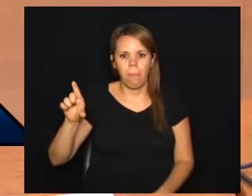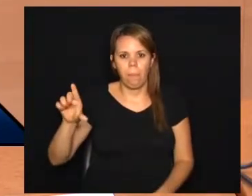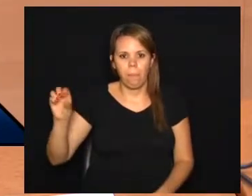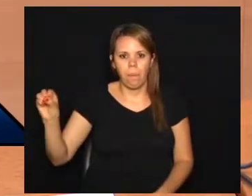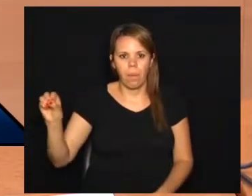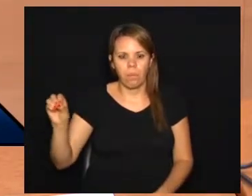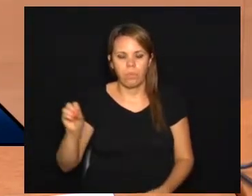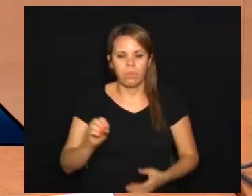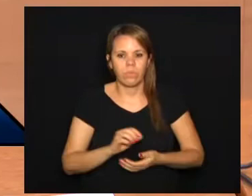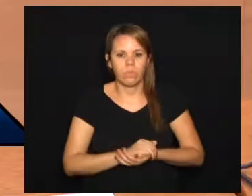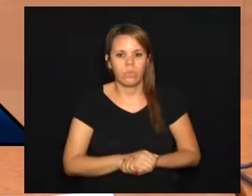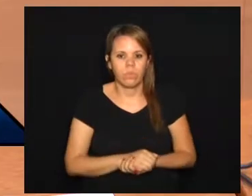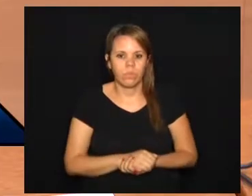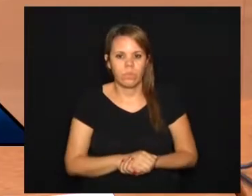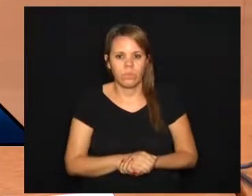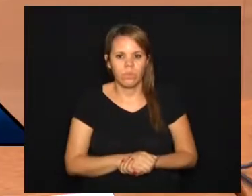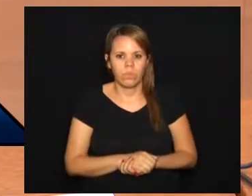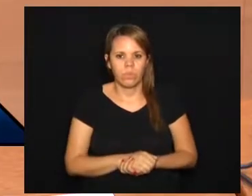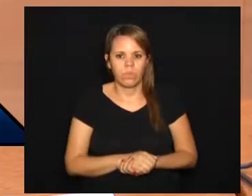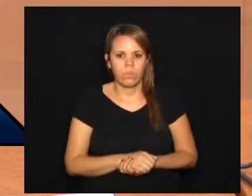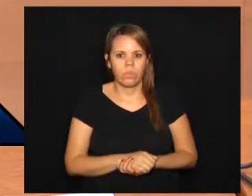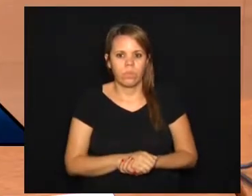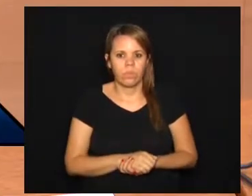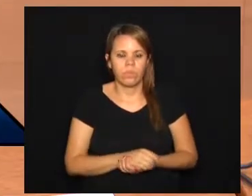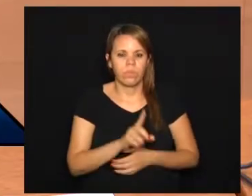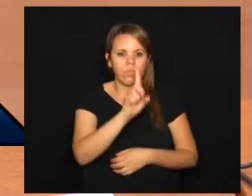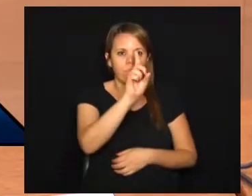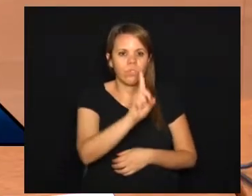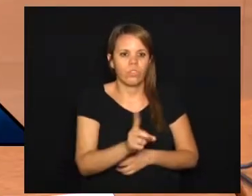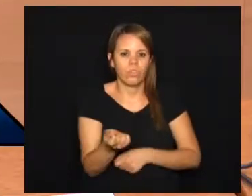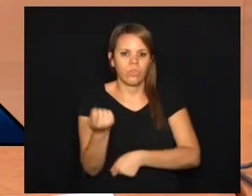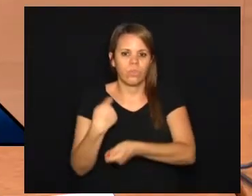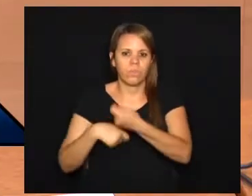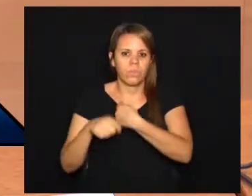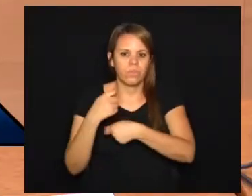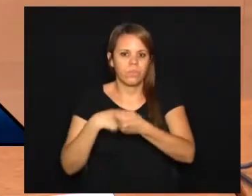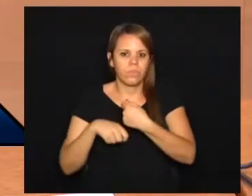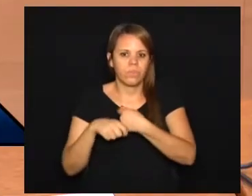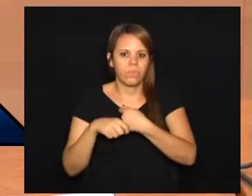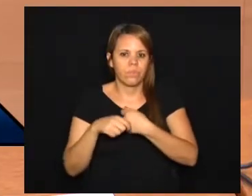Guimarães. Ele é diretor de gestão